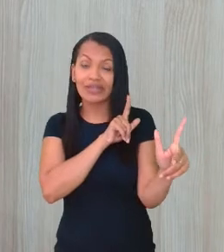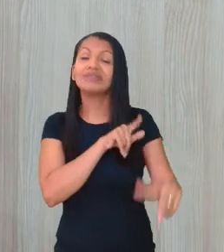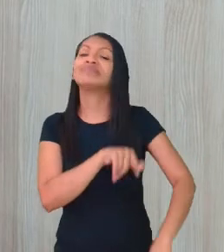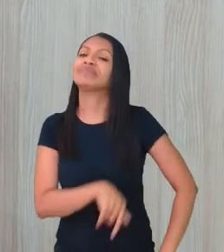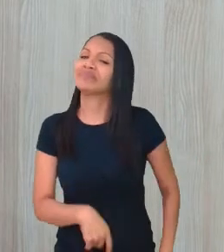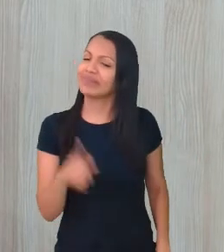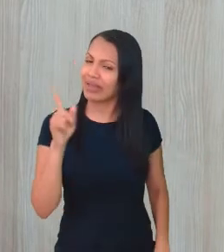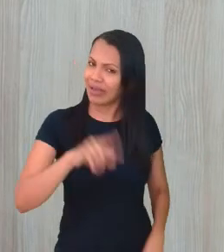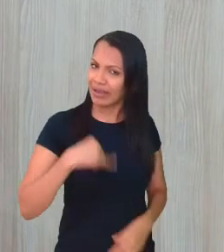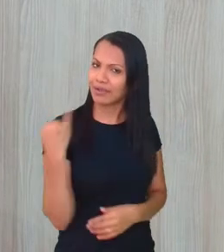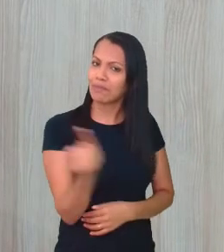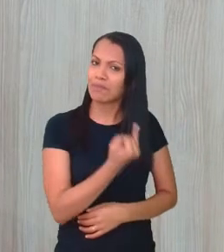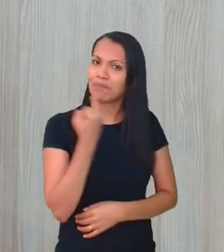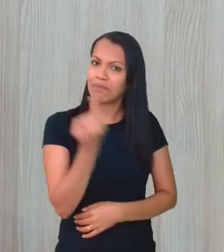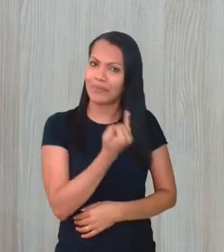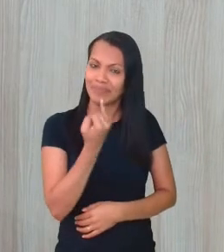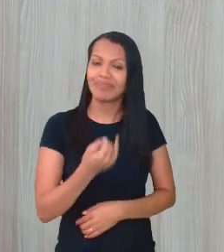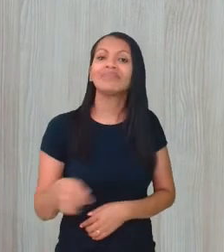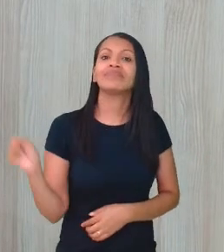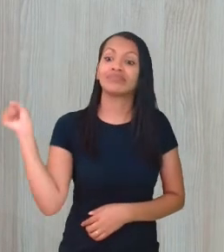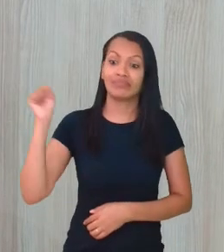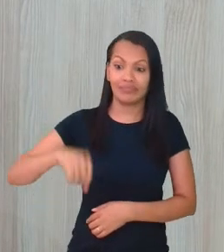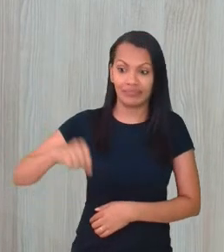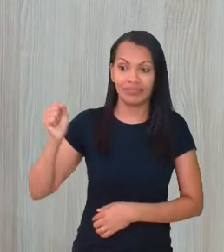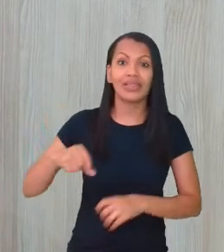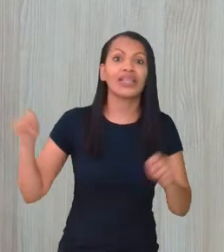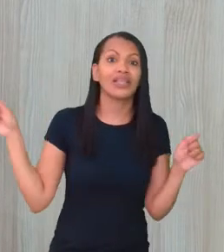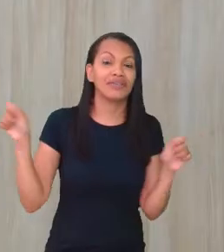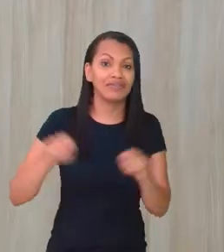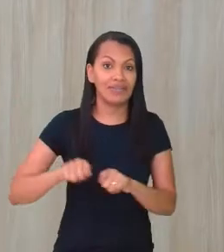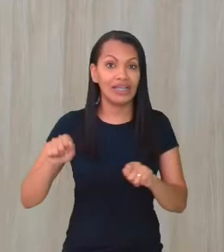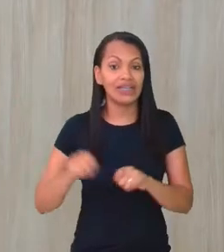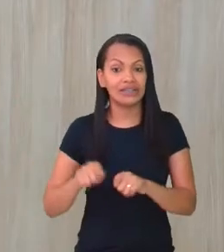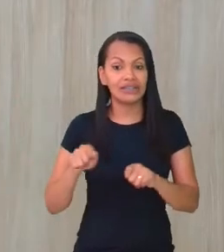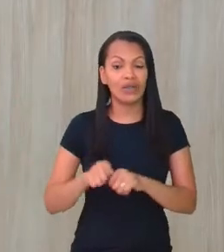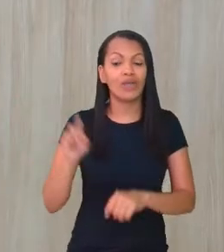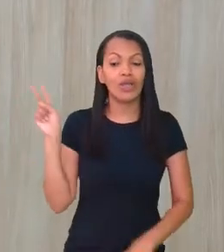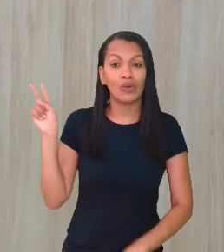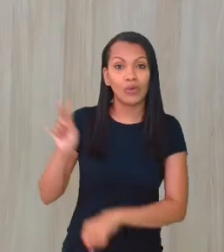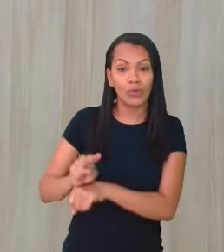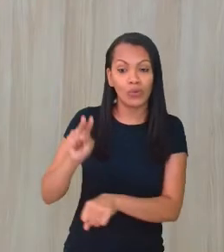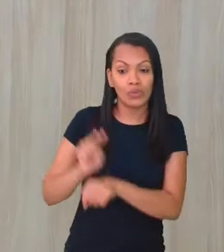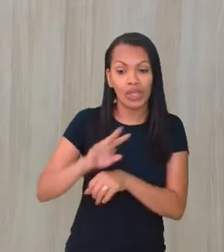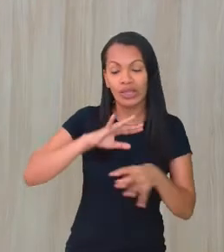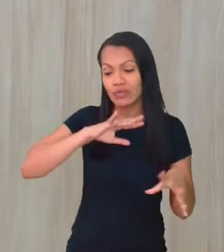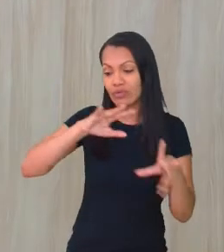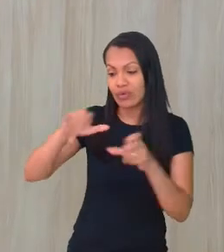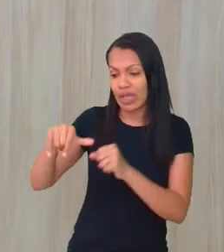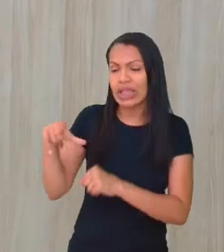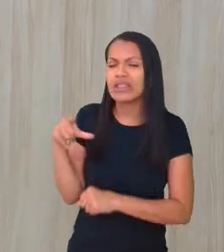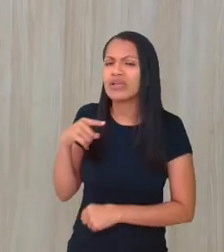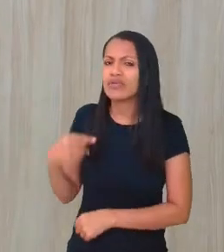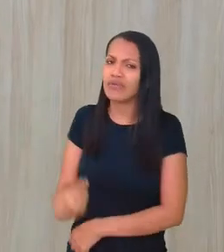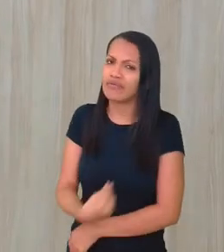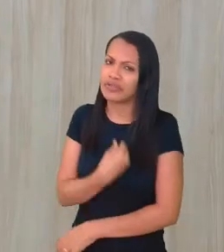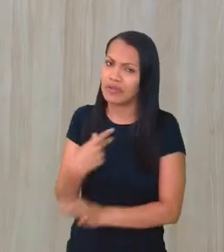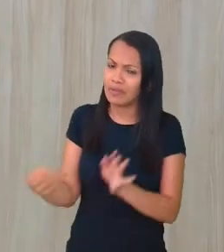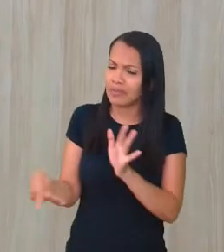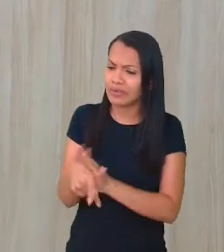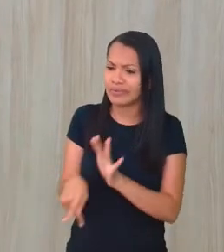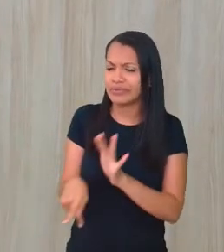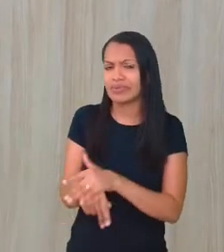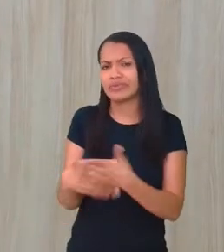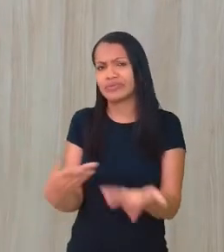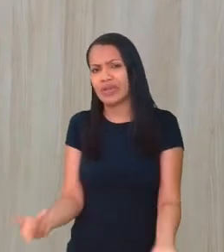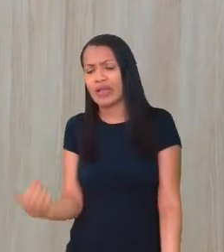Isso é muito importante. E fazer essa preservação dos bichinhos, porque eles têm uma vida própria, né? Verdade. A gente fica assim,